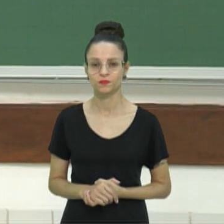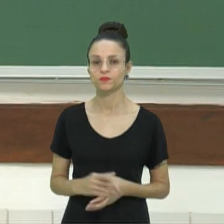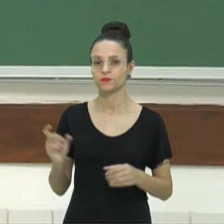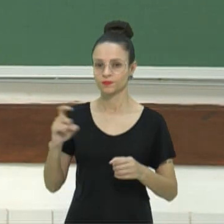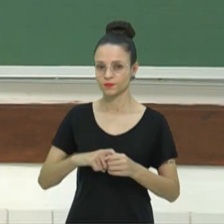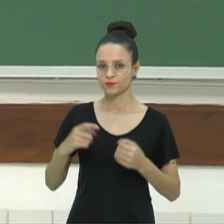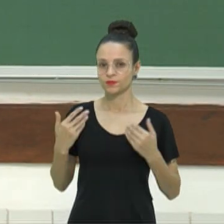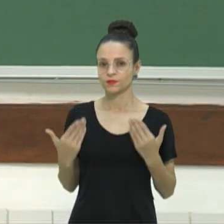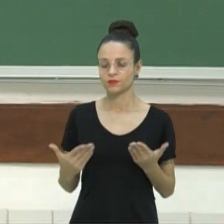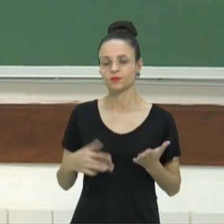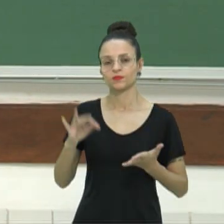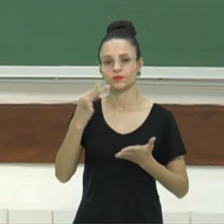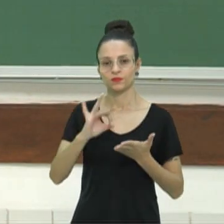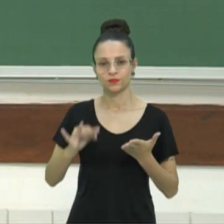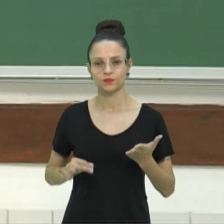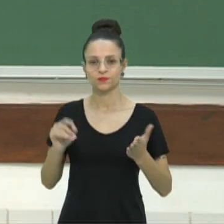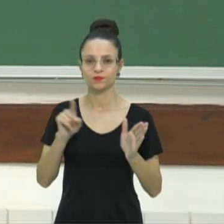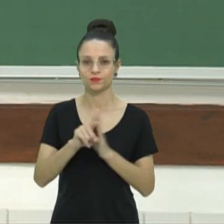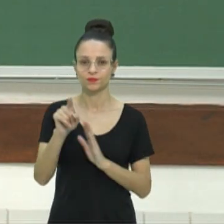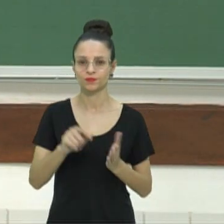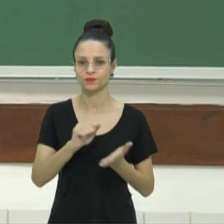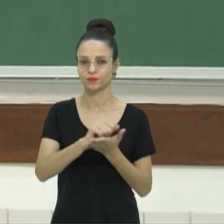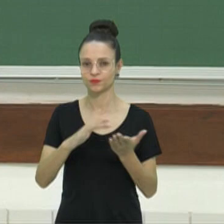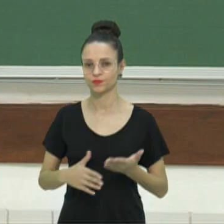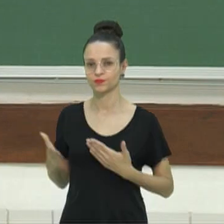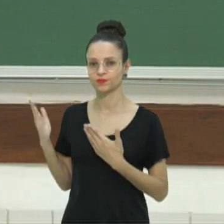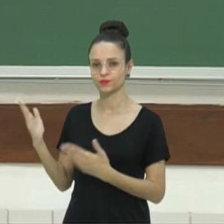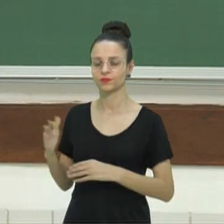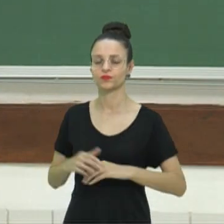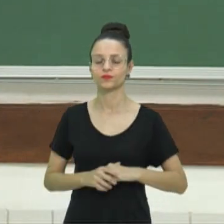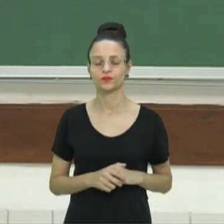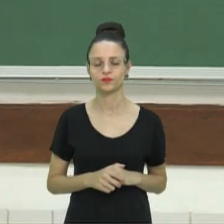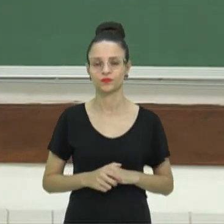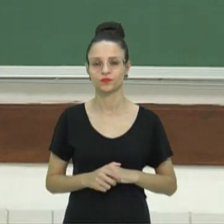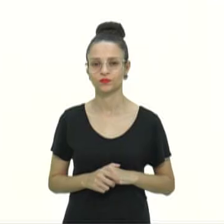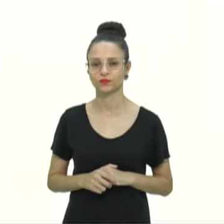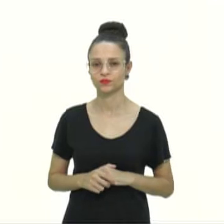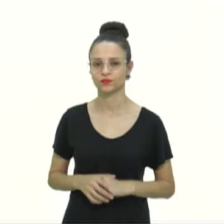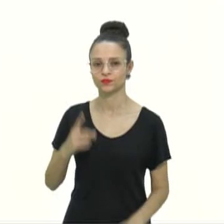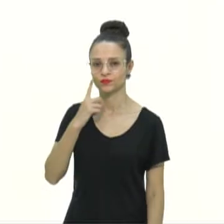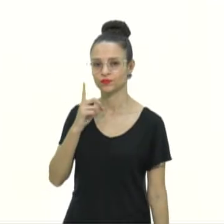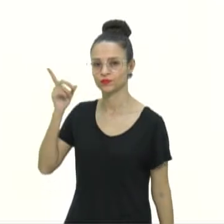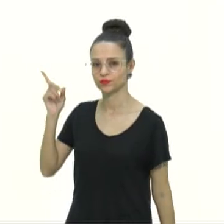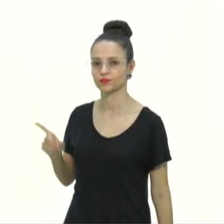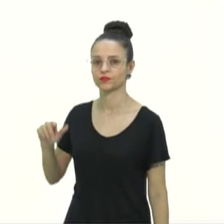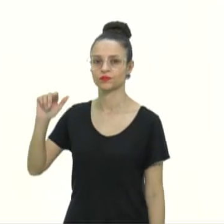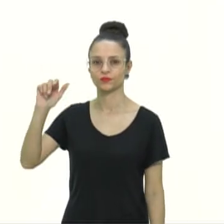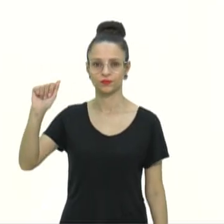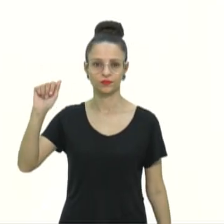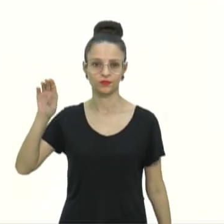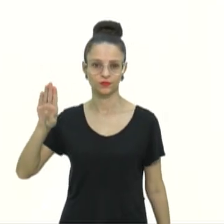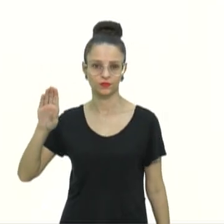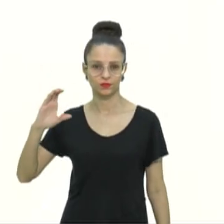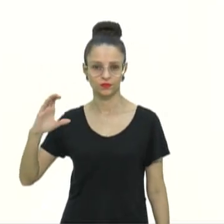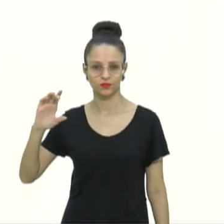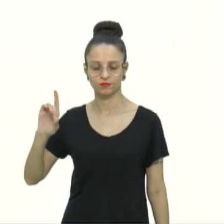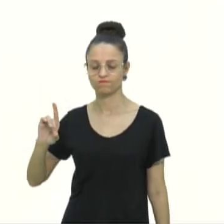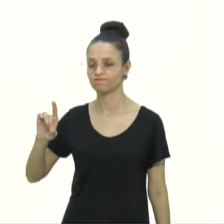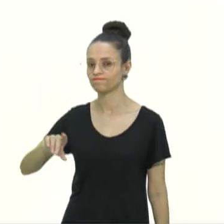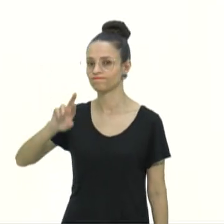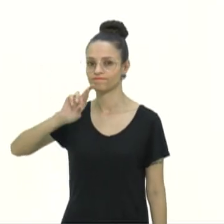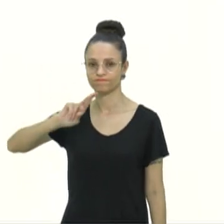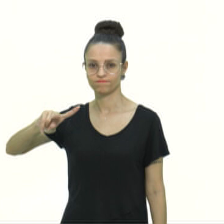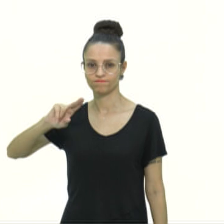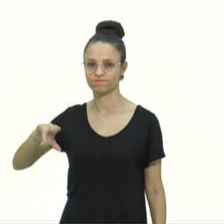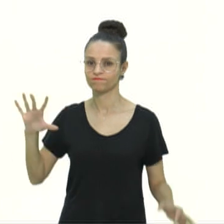Voltamos então, pessoal, com a correção do quiz que tinha ficado aqui para vocês, que era o quê? Qual dos músculos citados abaixo não faz